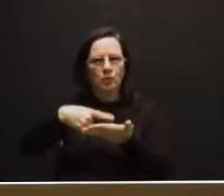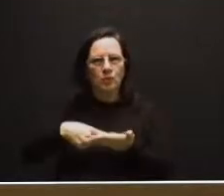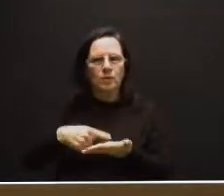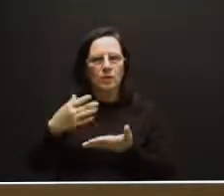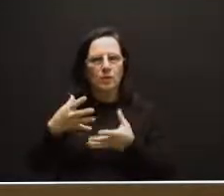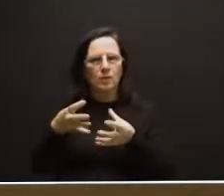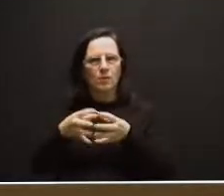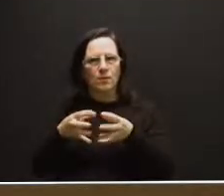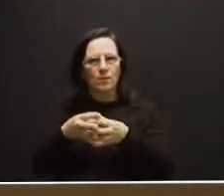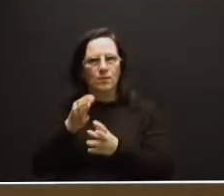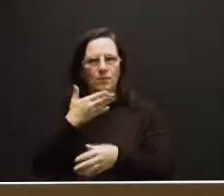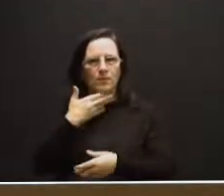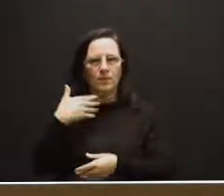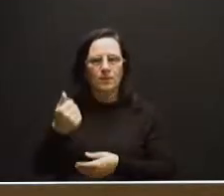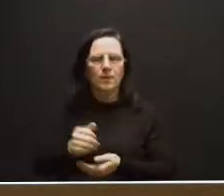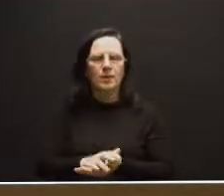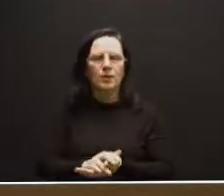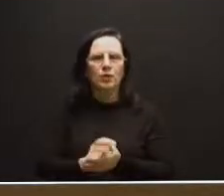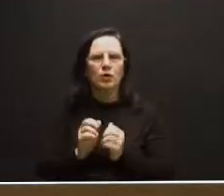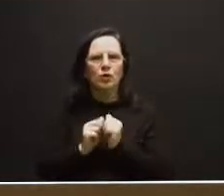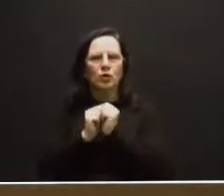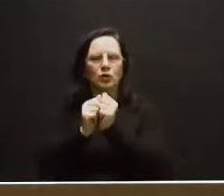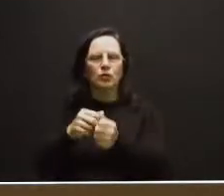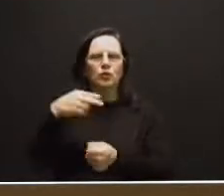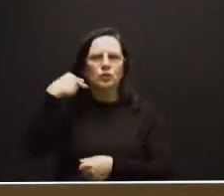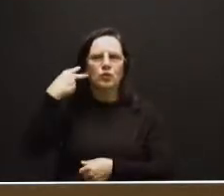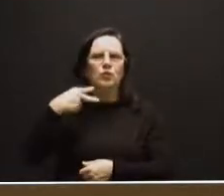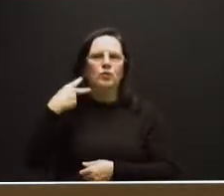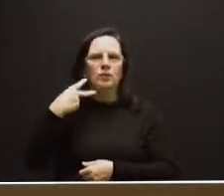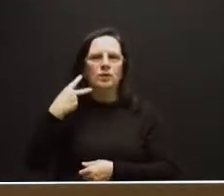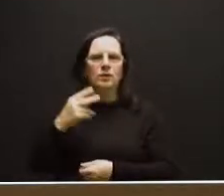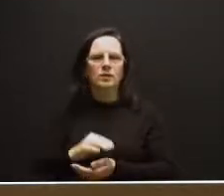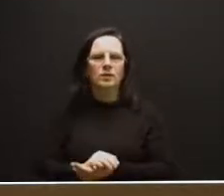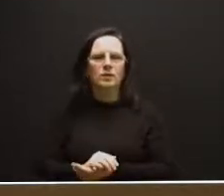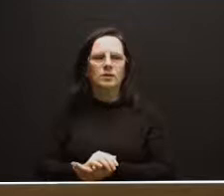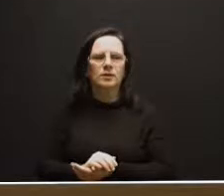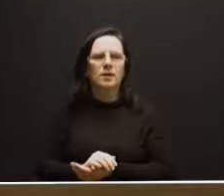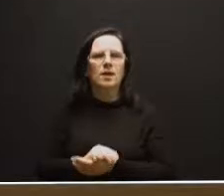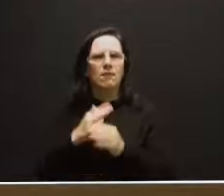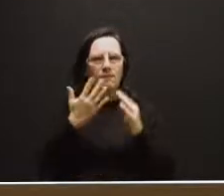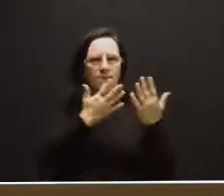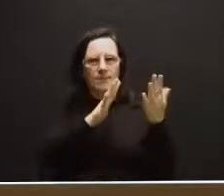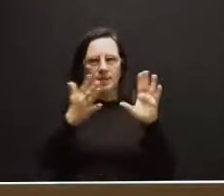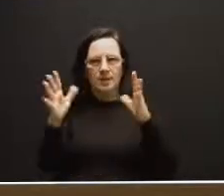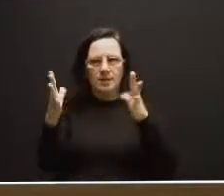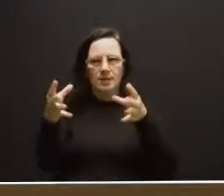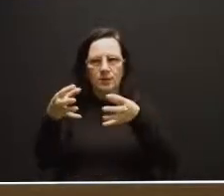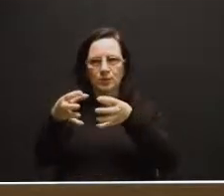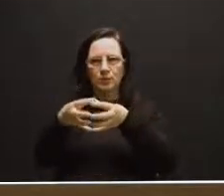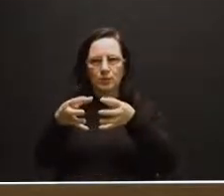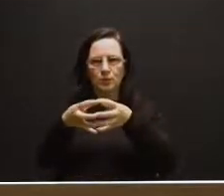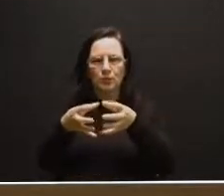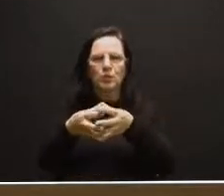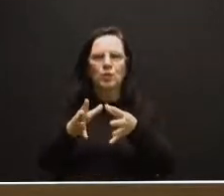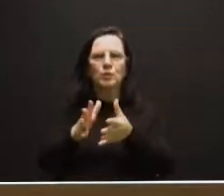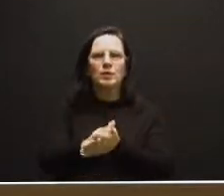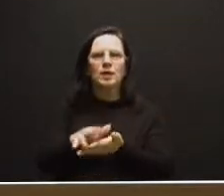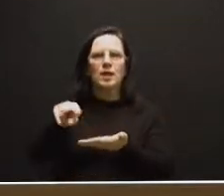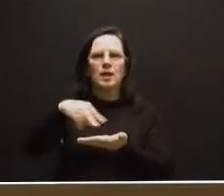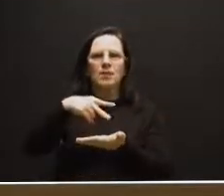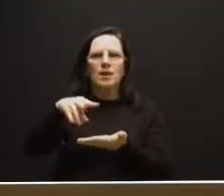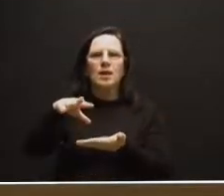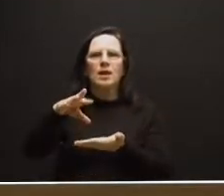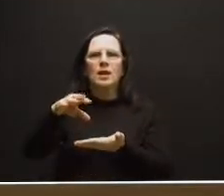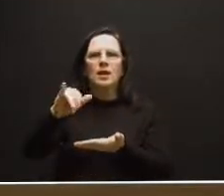a nossa cidade então o poder legislativo por iniciativa do poder legislativo iremos mais uma vez parabenizar a equipe o grupo a bailarina e